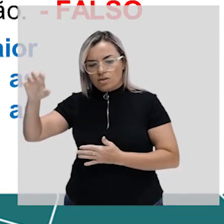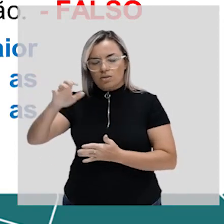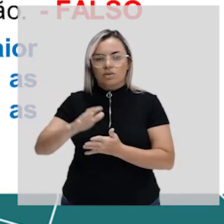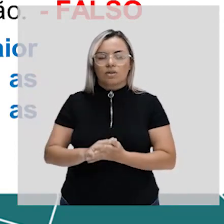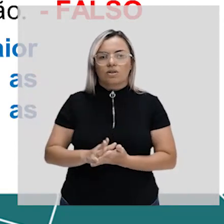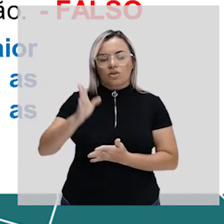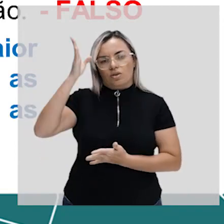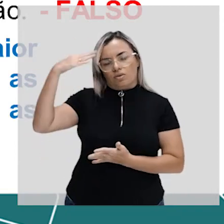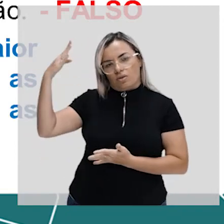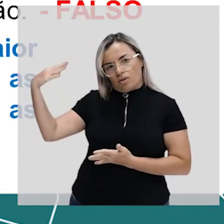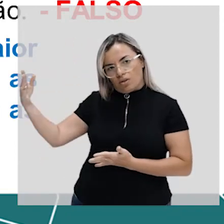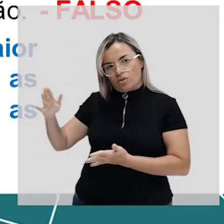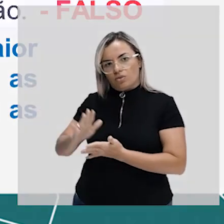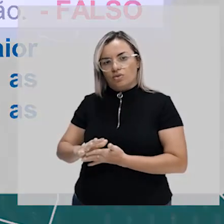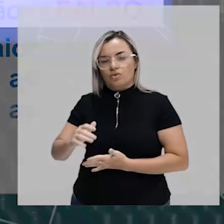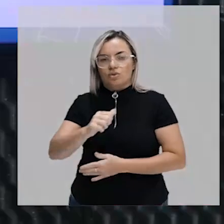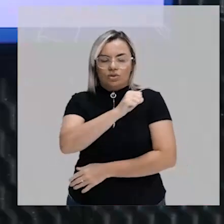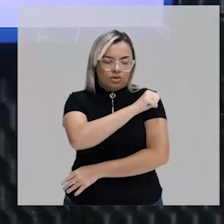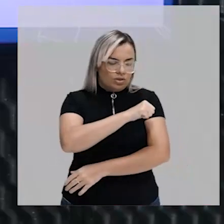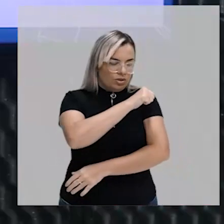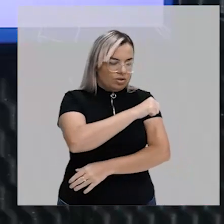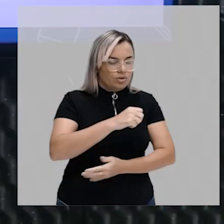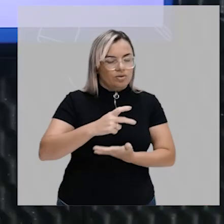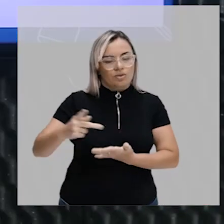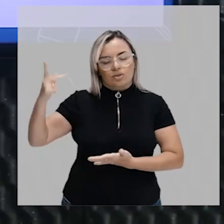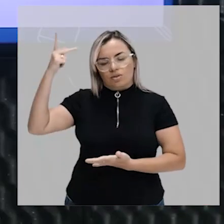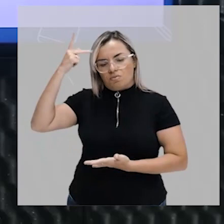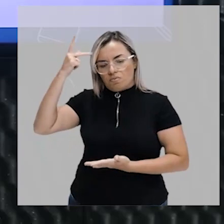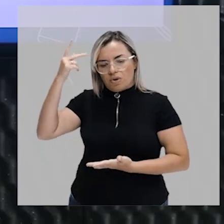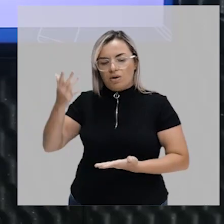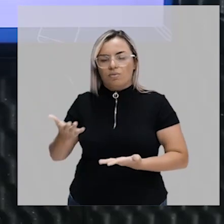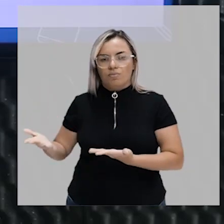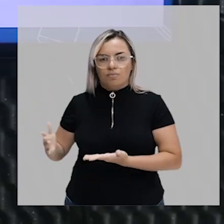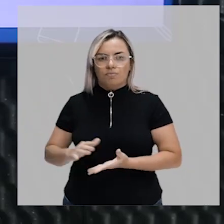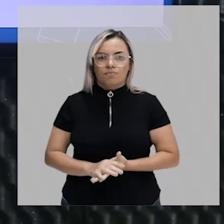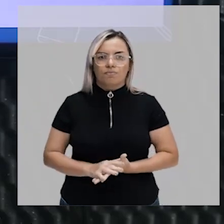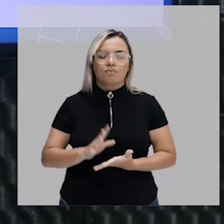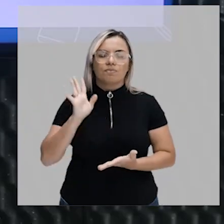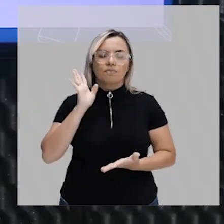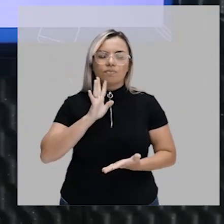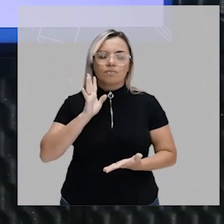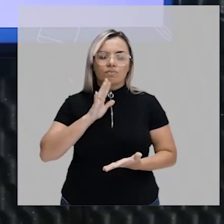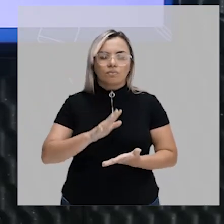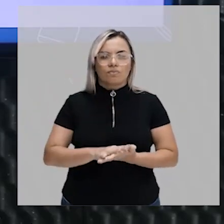Então, corretíssimo, não temos o que falar. Bacana? Legal, né?